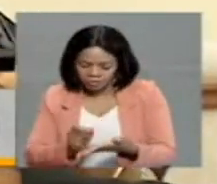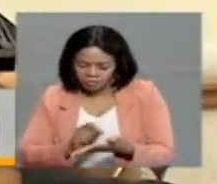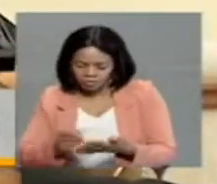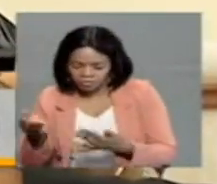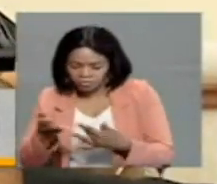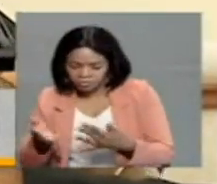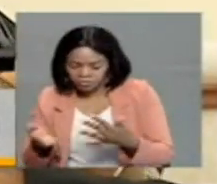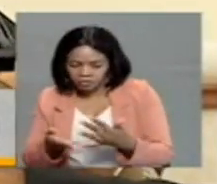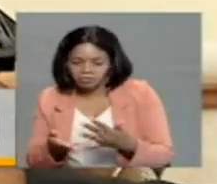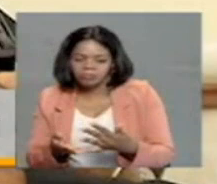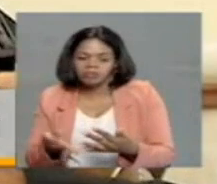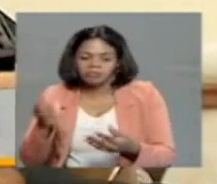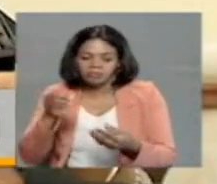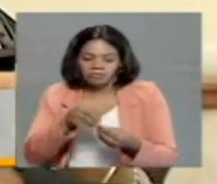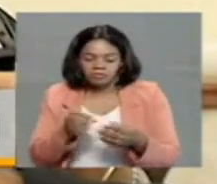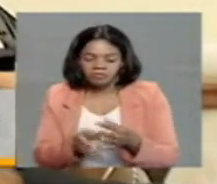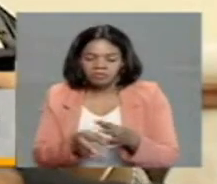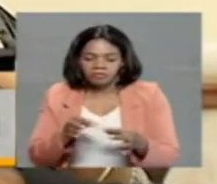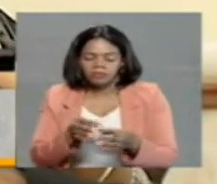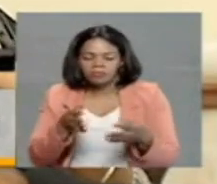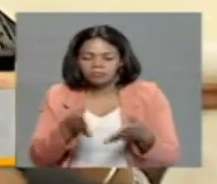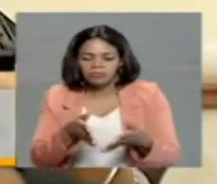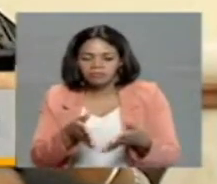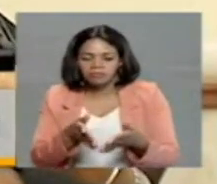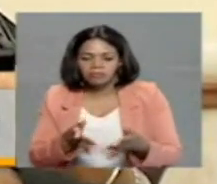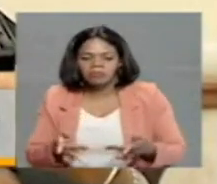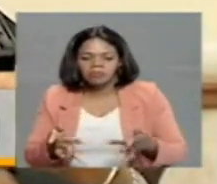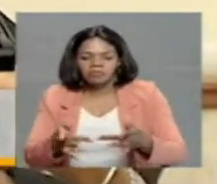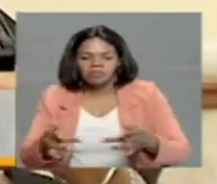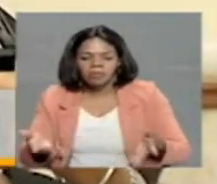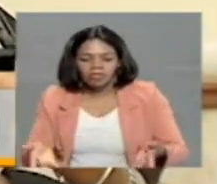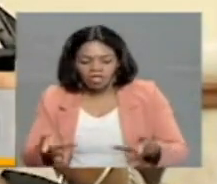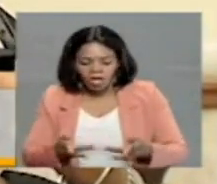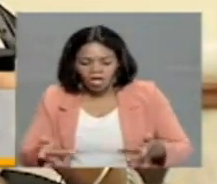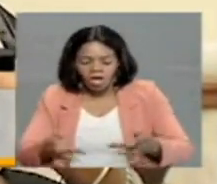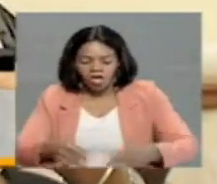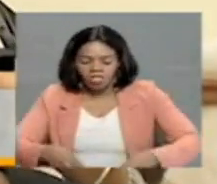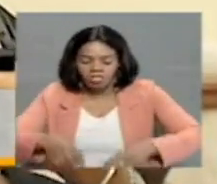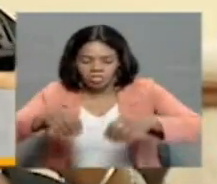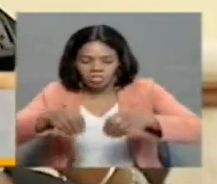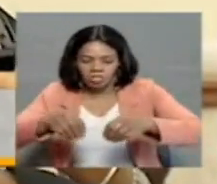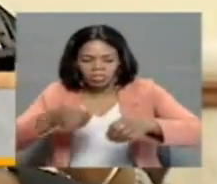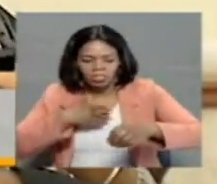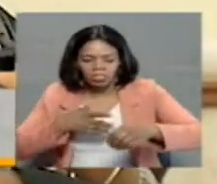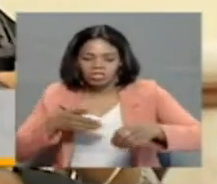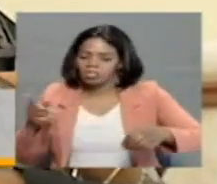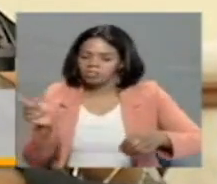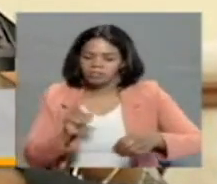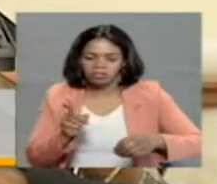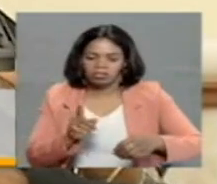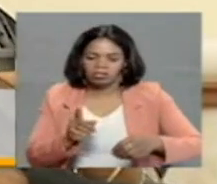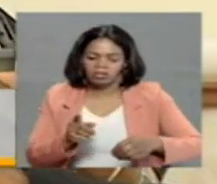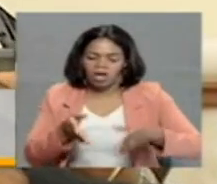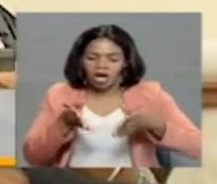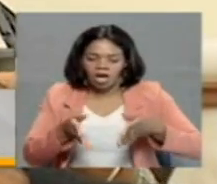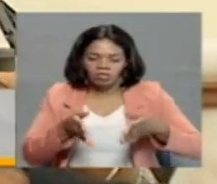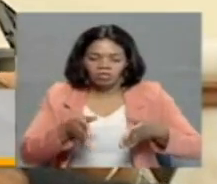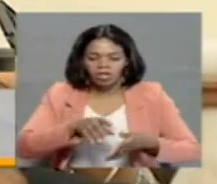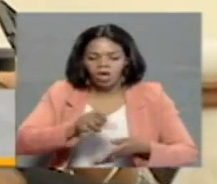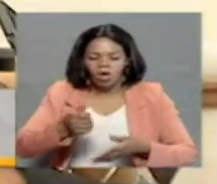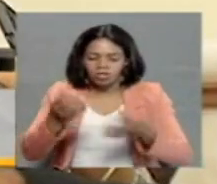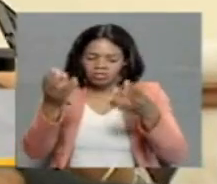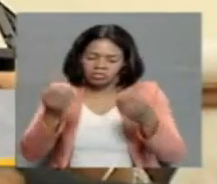é que a figura do gabinete jurídico na emissão do direito de superfície deixa de existir, passa a ser sim o Gabinete Provincial